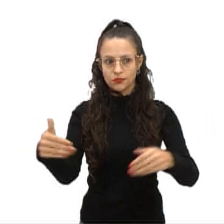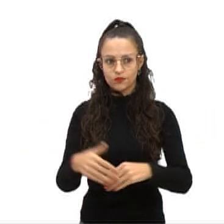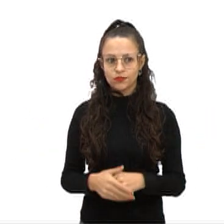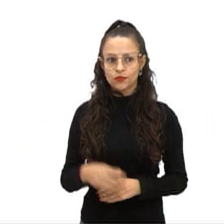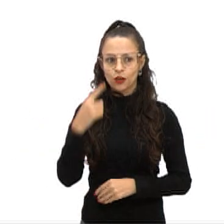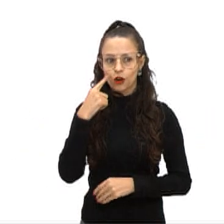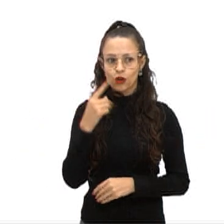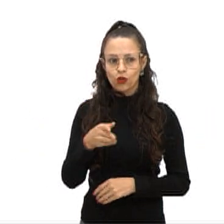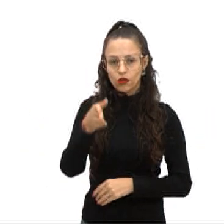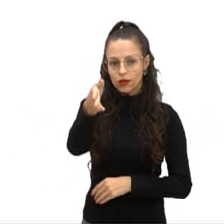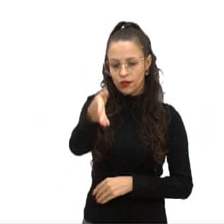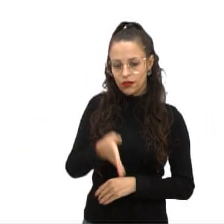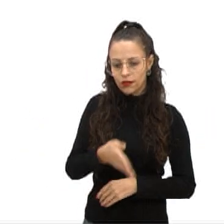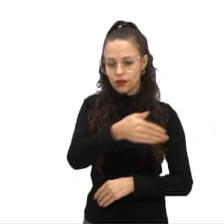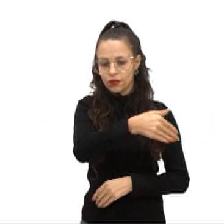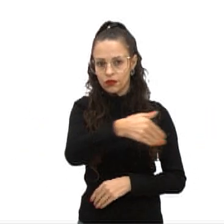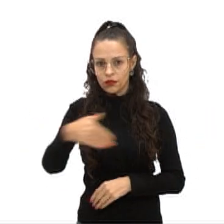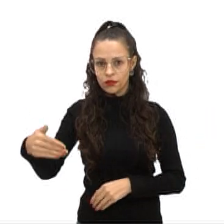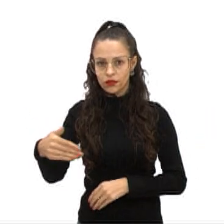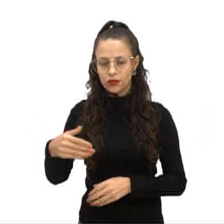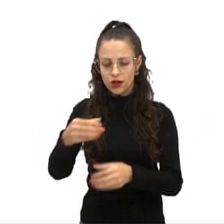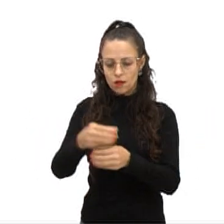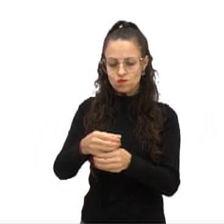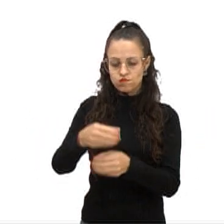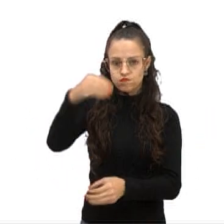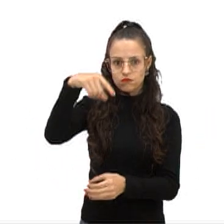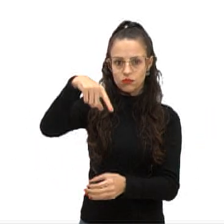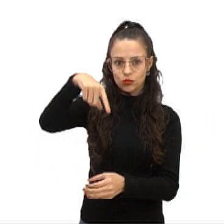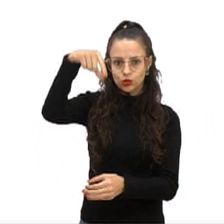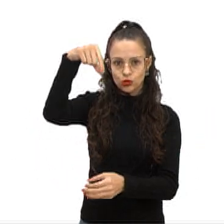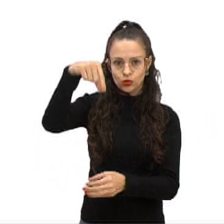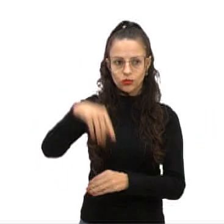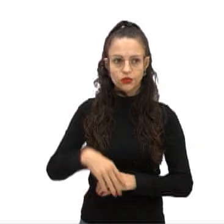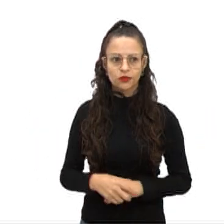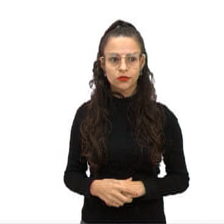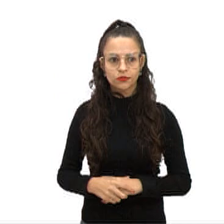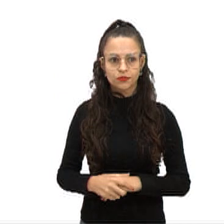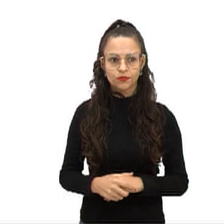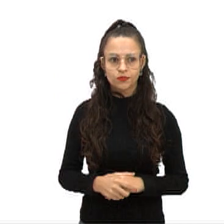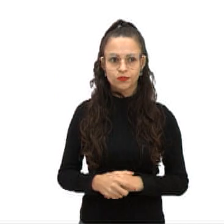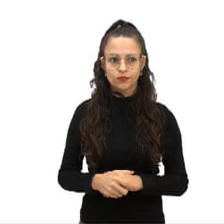cruzeiro, que é essa união onde é colocada a torre, né?